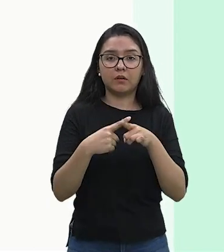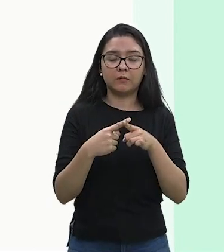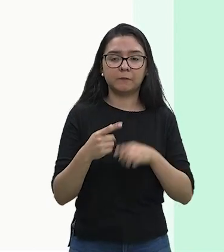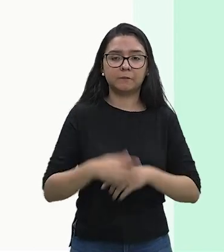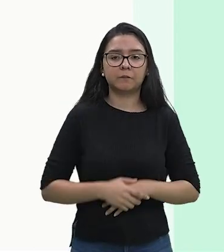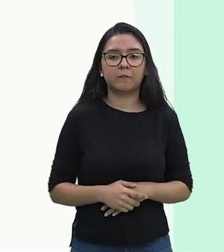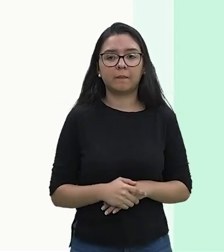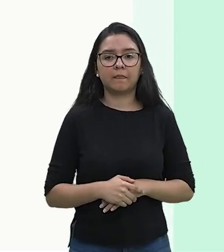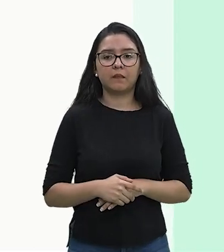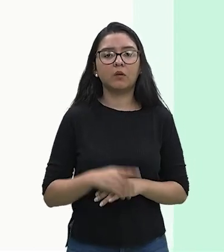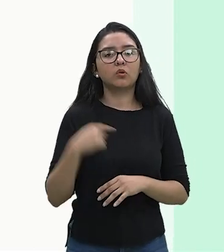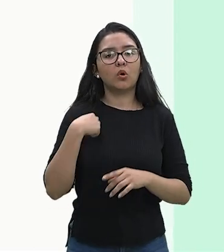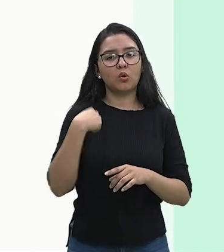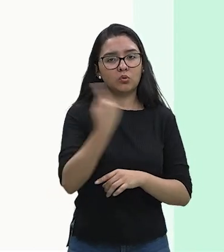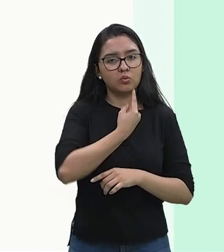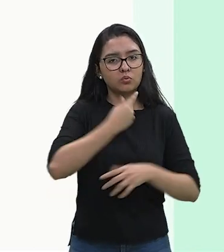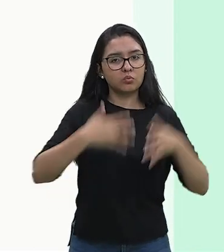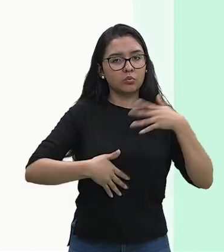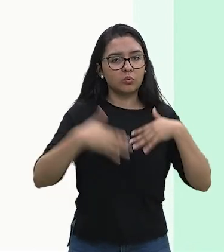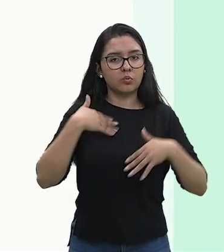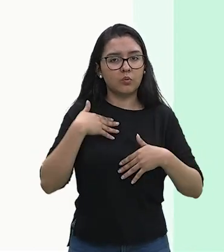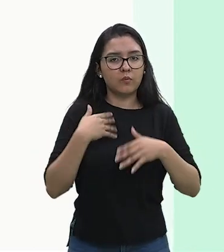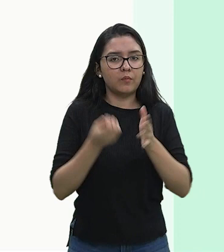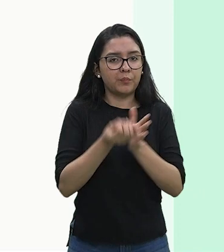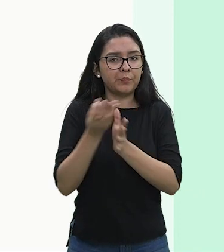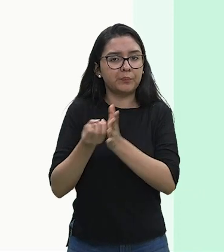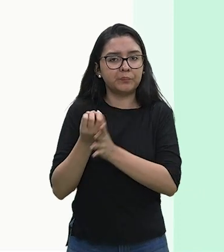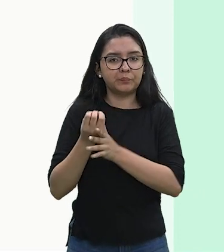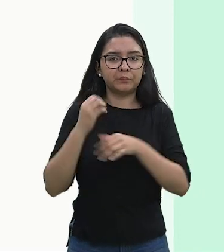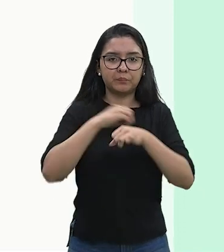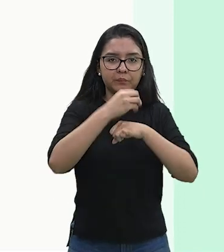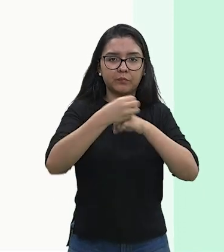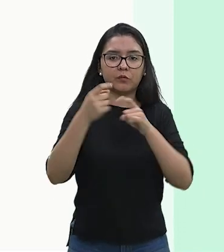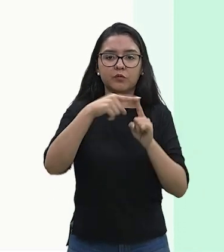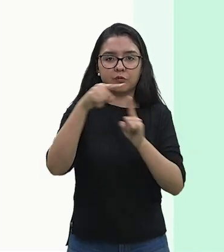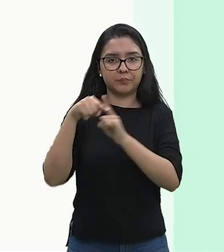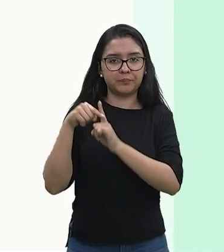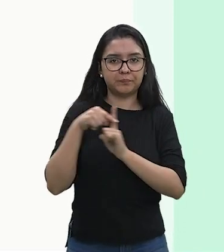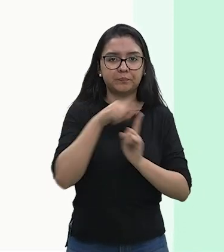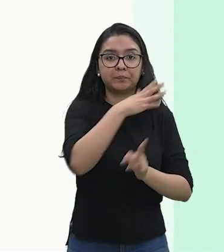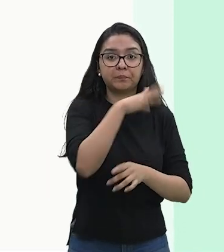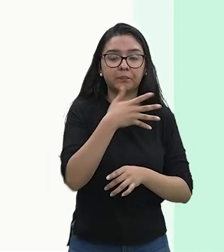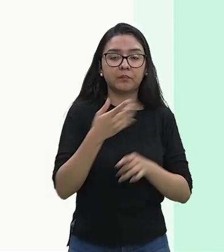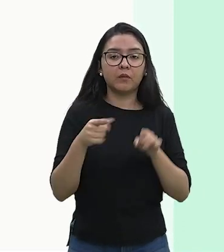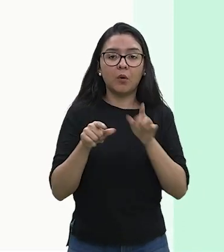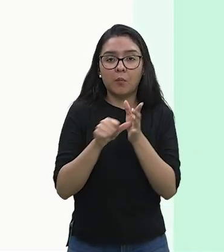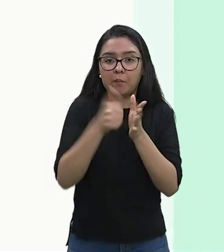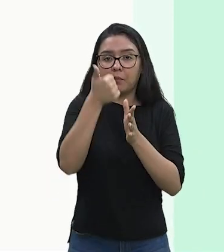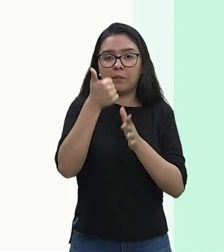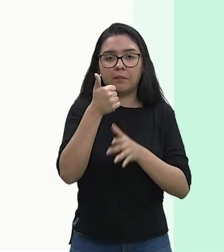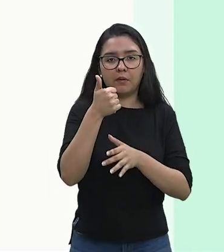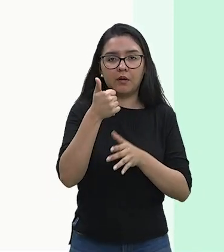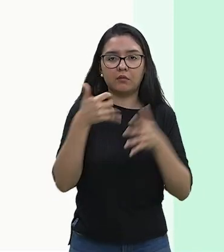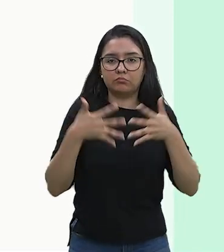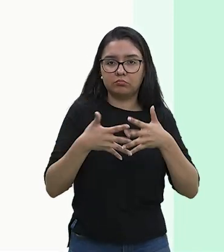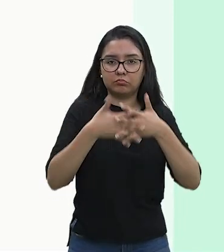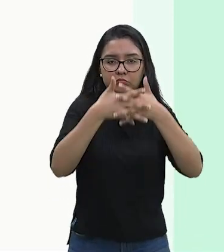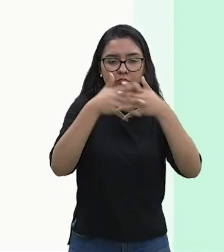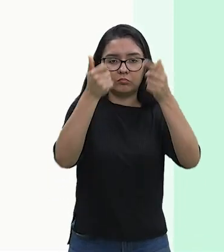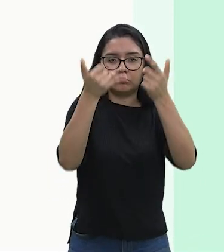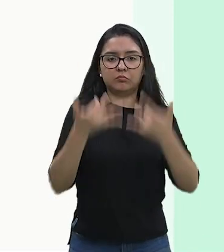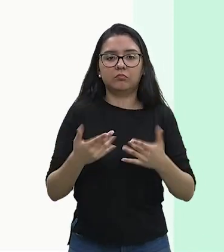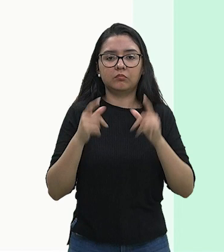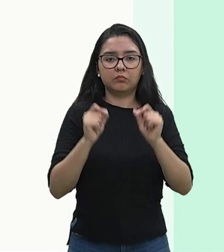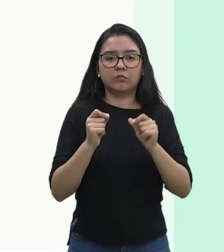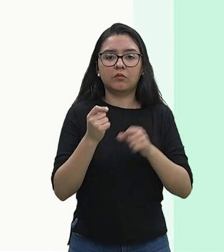ele é formado pelo tipo de célula eucariótica do tipo animal. O primeiro tecido aí a ser falado é o